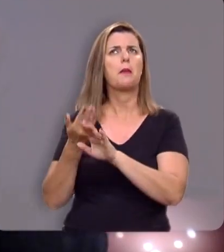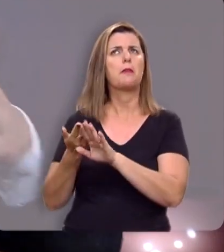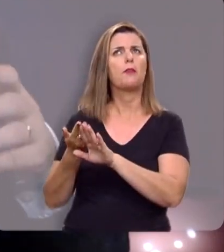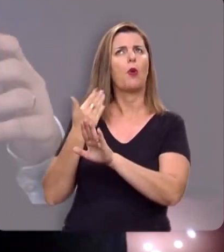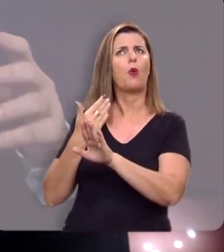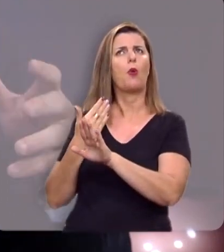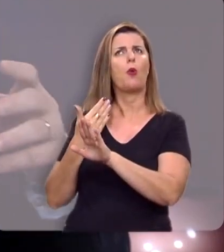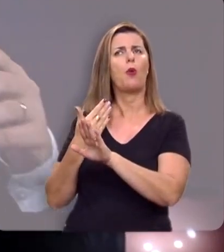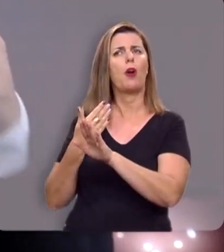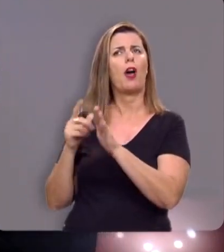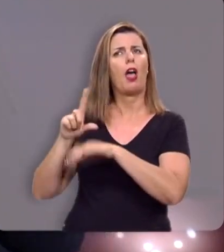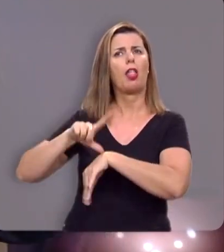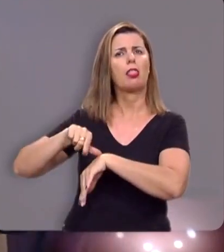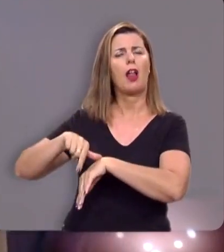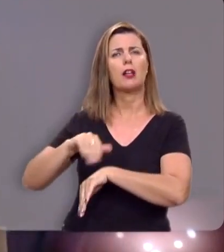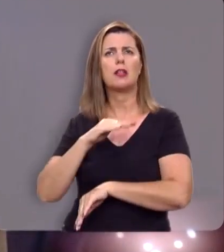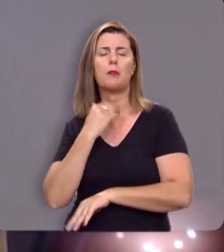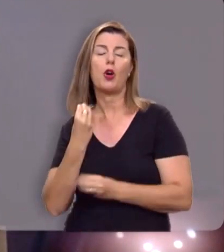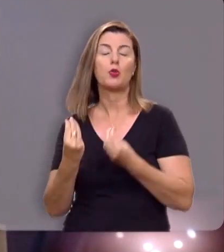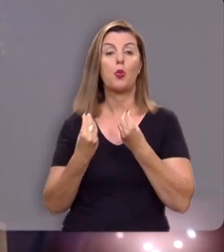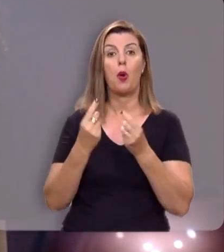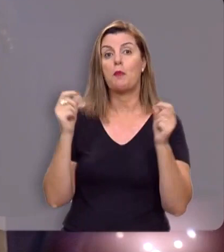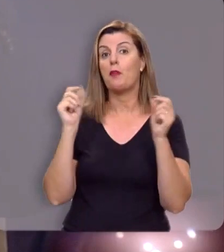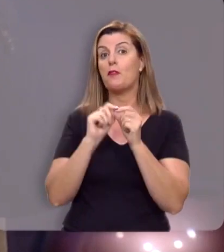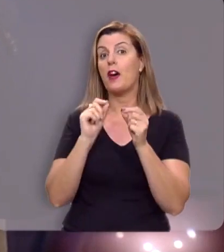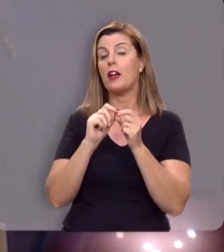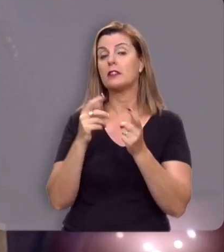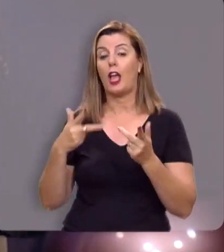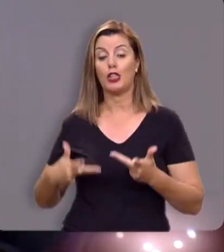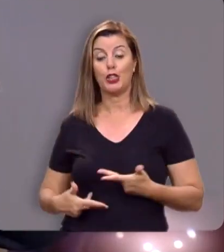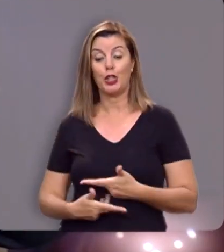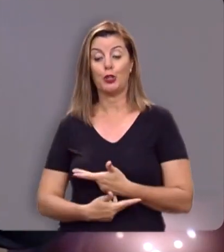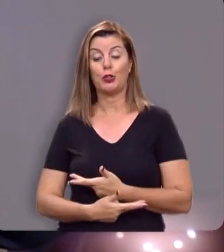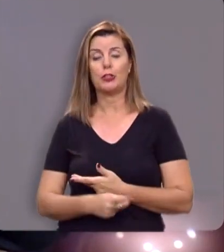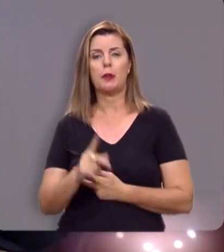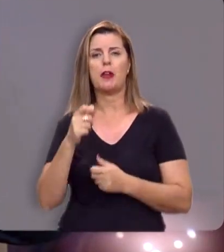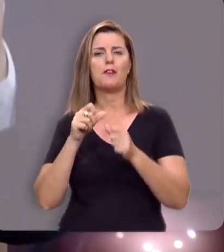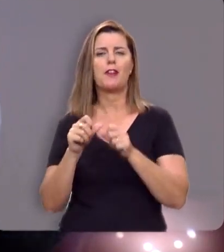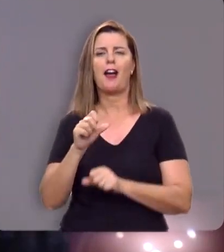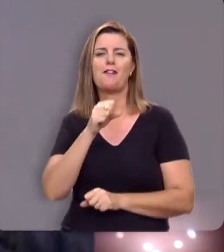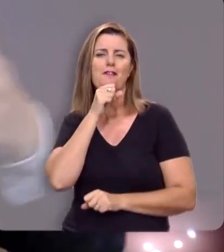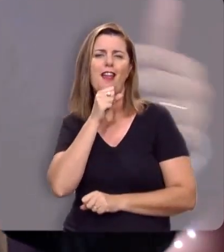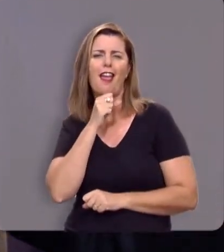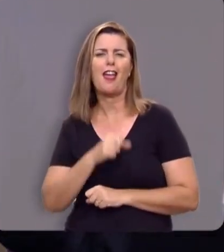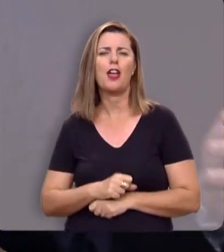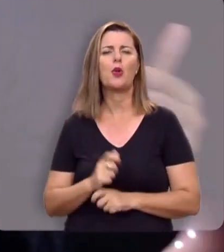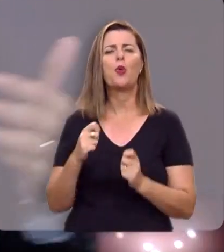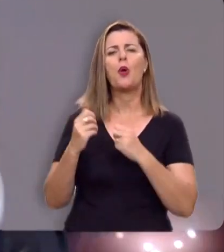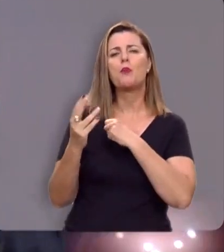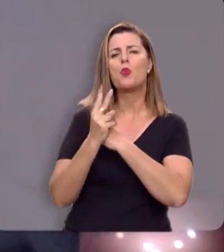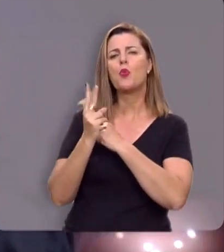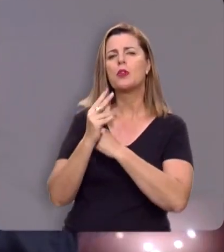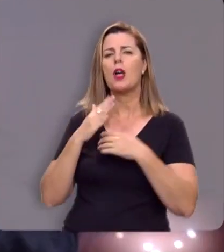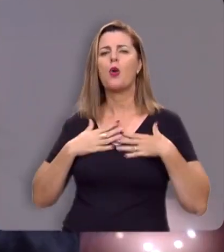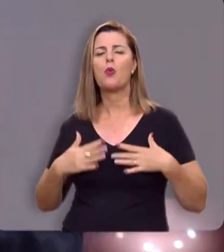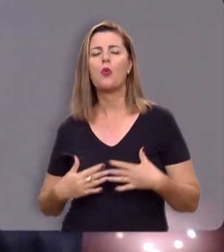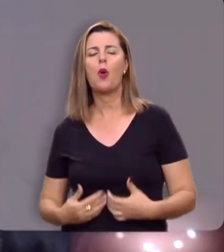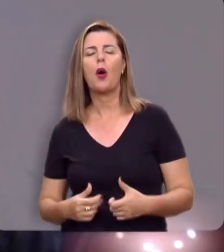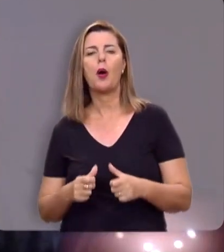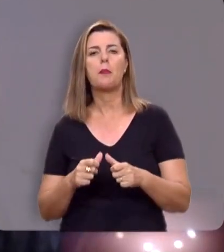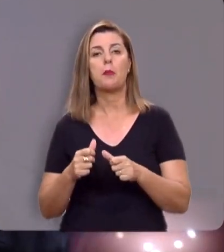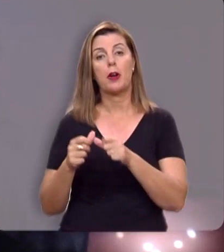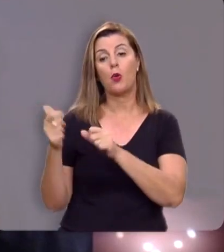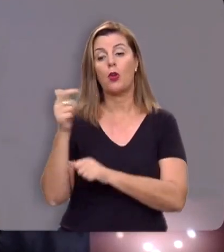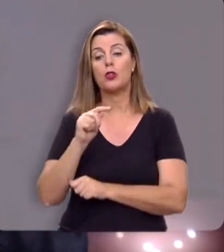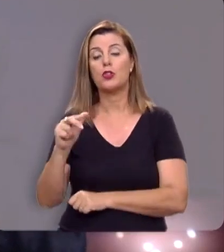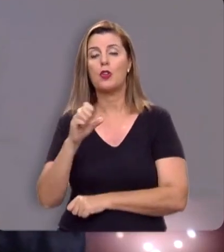a morte, e aí a gente pensa como que a gente pode fazer uma cirurgia para não envelhecer, como que a gente pode cuidar do corpo para não ficar velho,